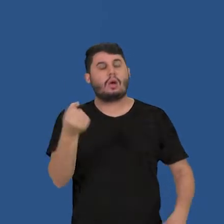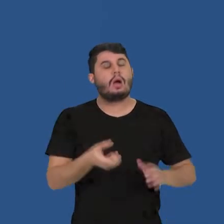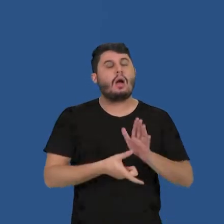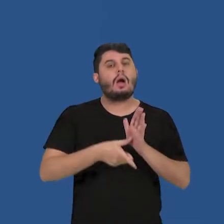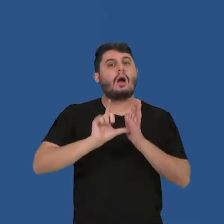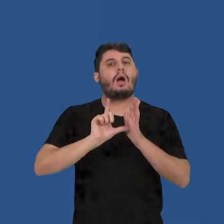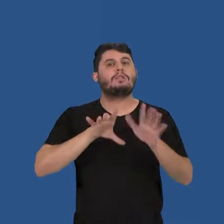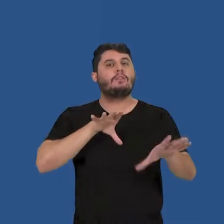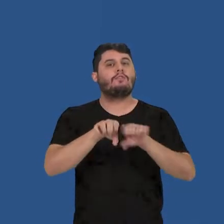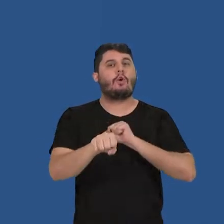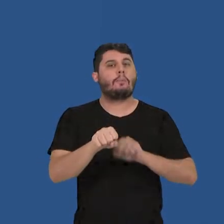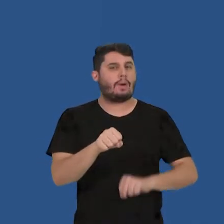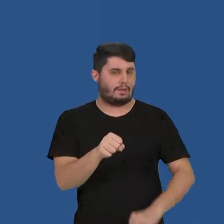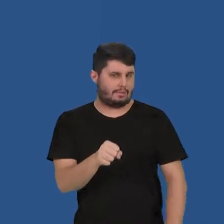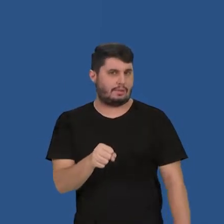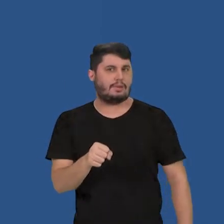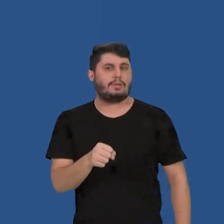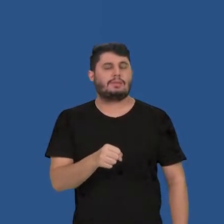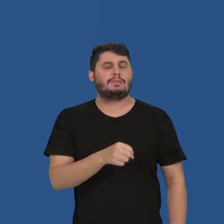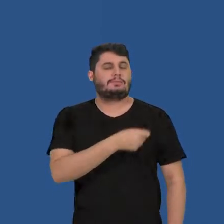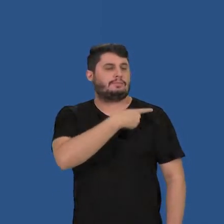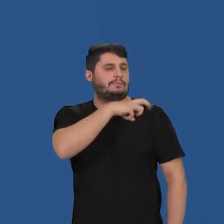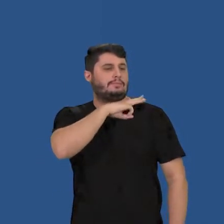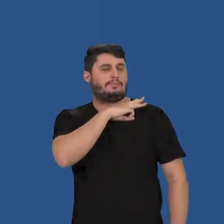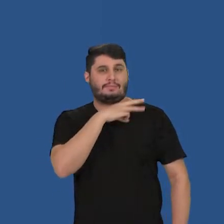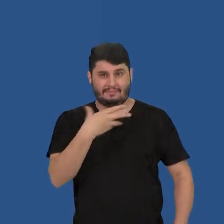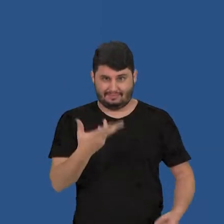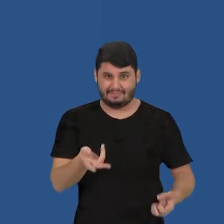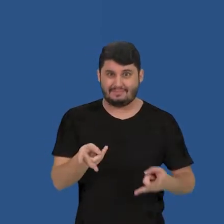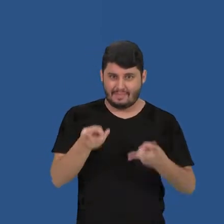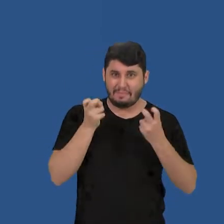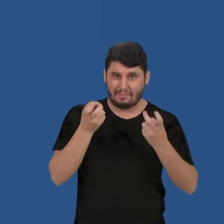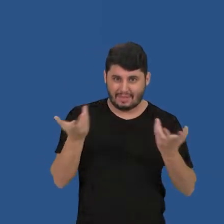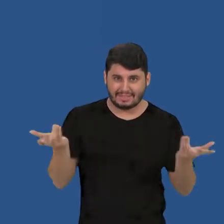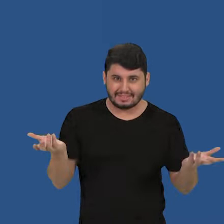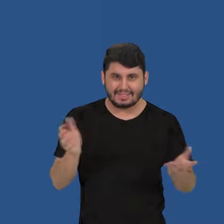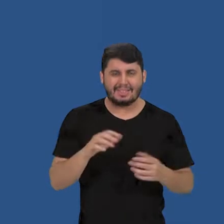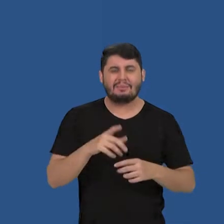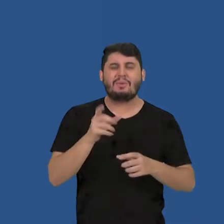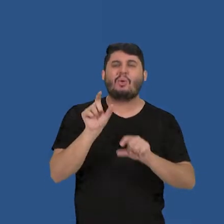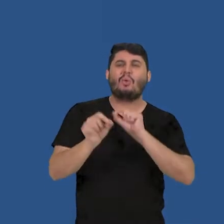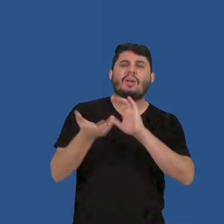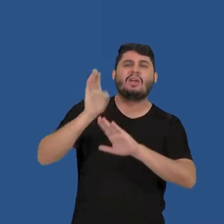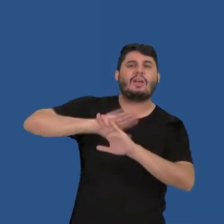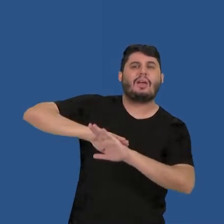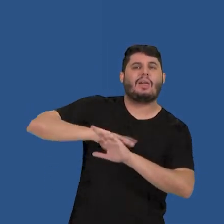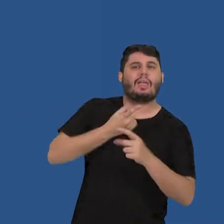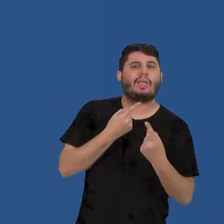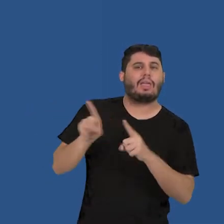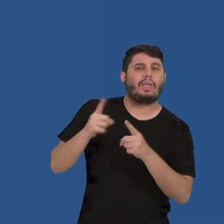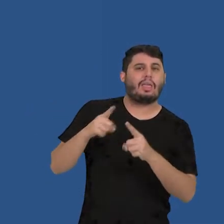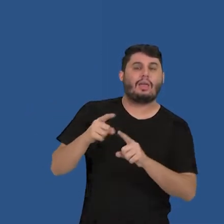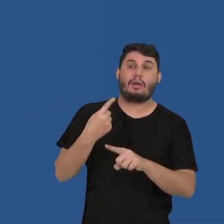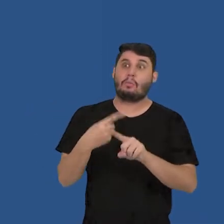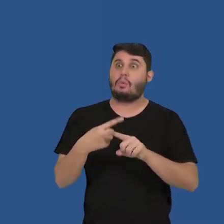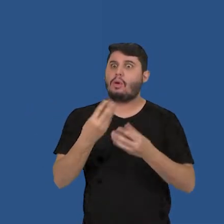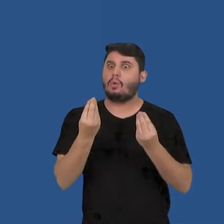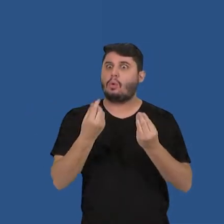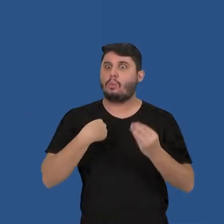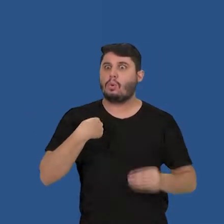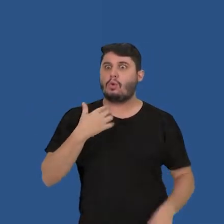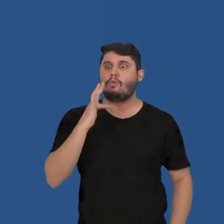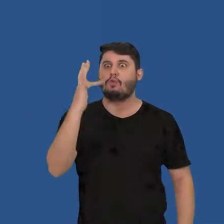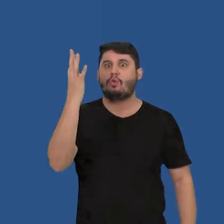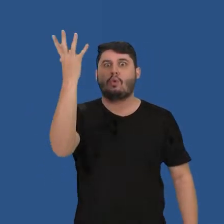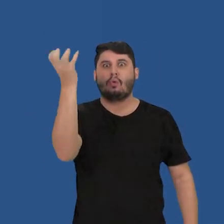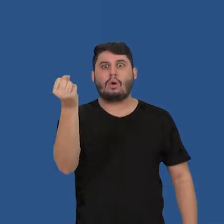ensino médio. Então, o garoto aí, ele tá passando uma imagem irônica no final, né? Como é que eu vou entrar no seguro social, ou seja, eu vou me aposentar